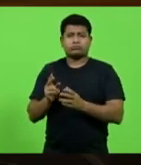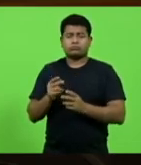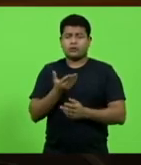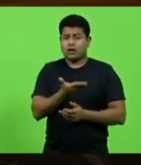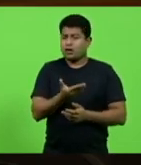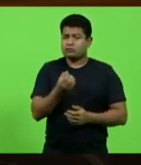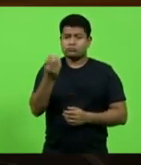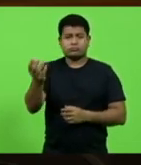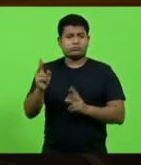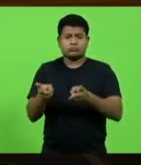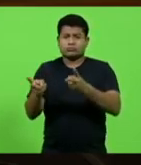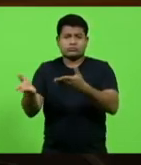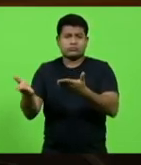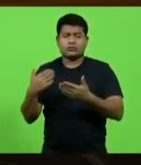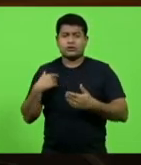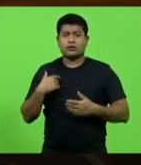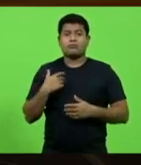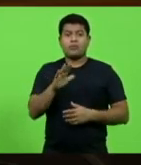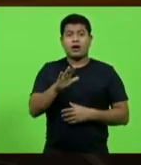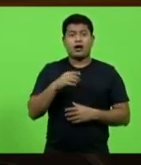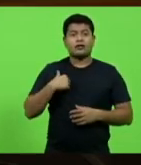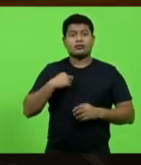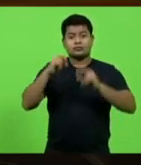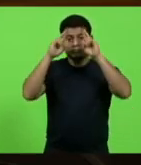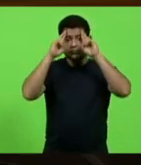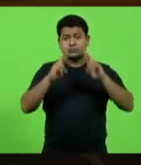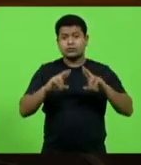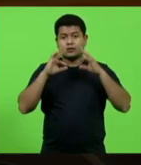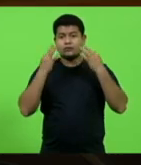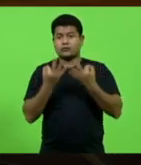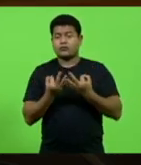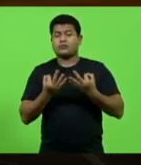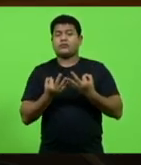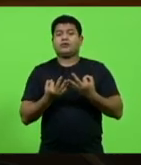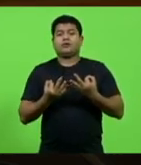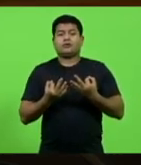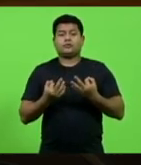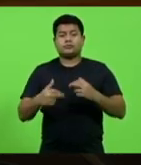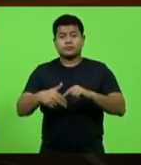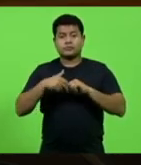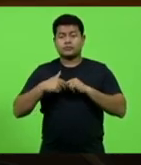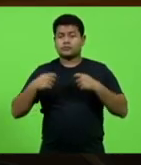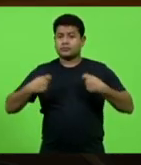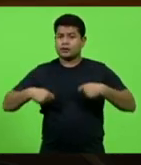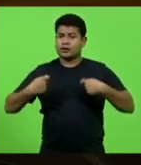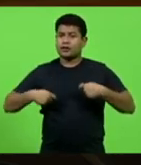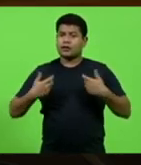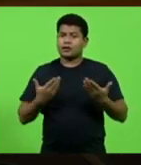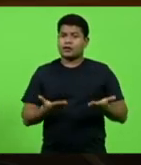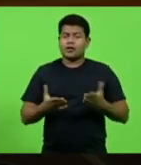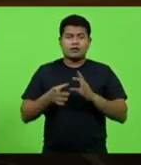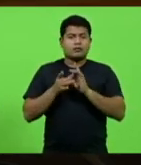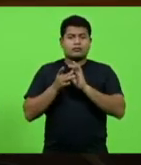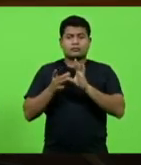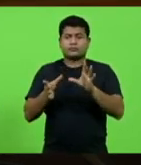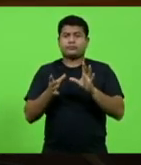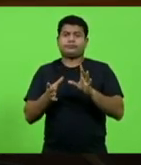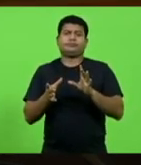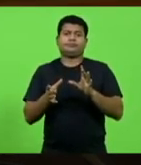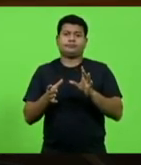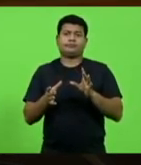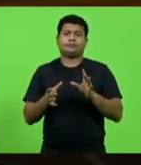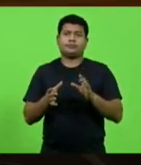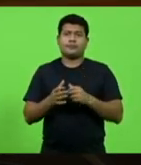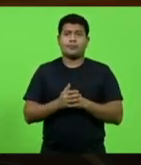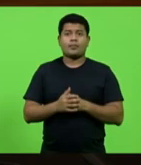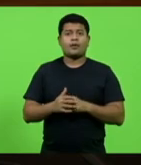como um portador de direito por si só, e por isso detentor de liberdade, em essência, como seu direito mais natural. Por